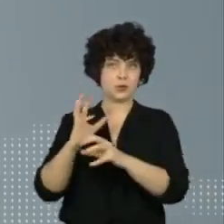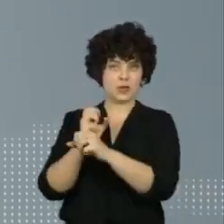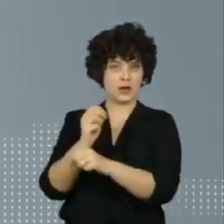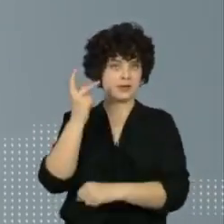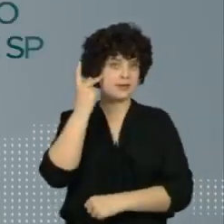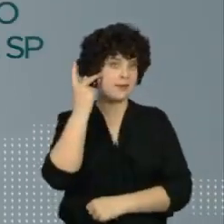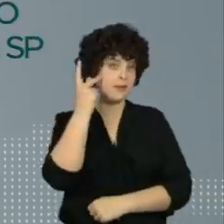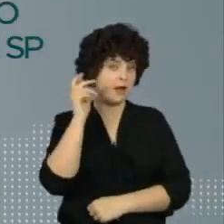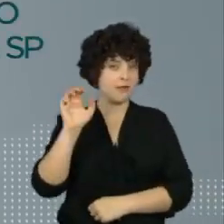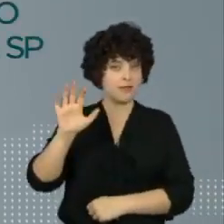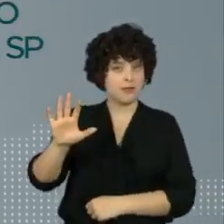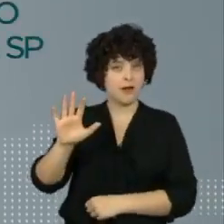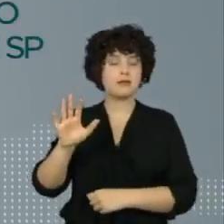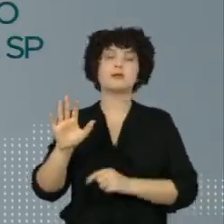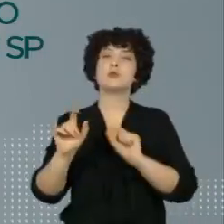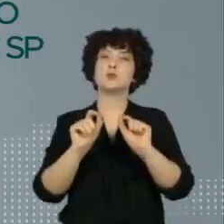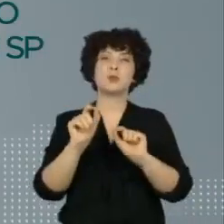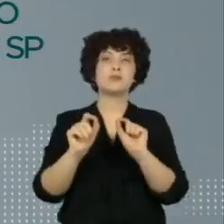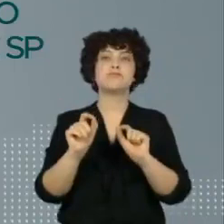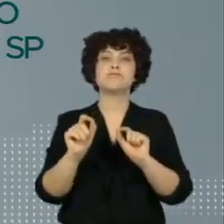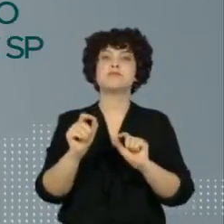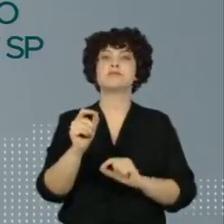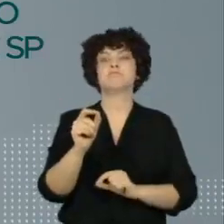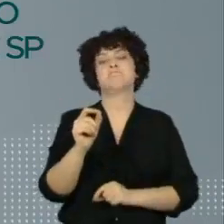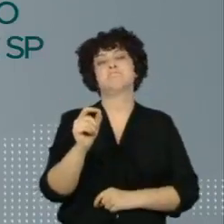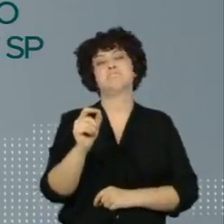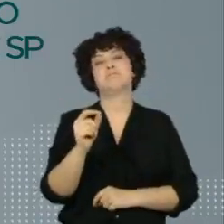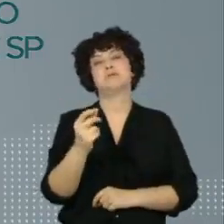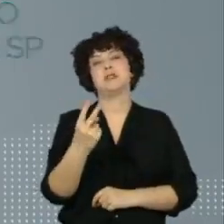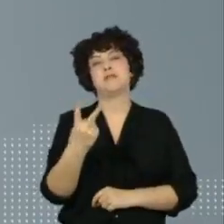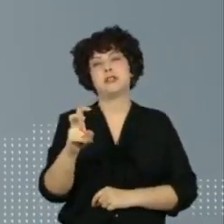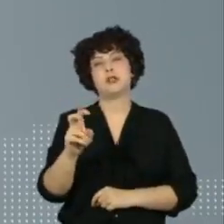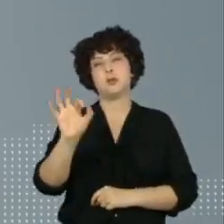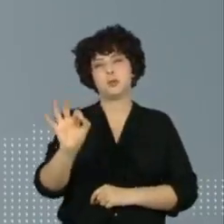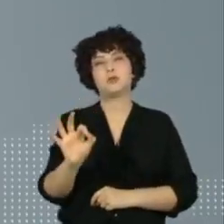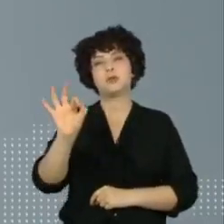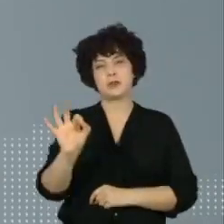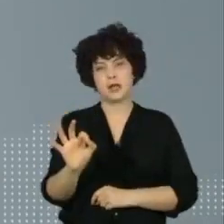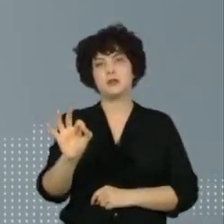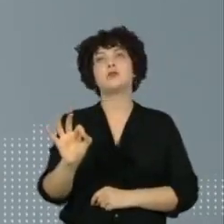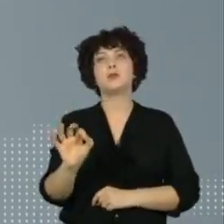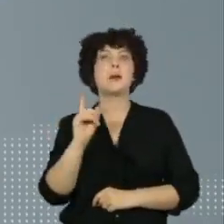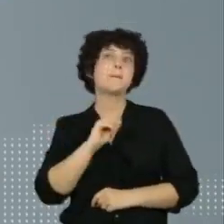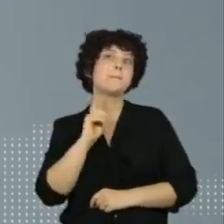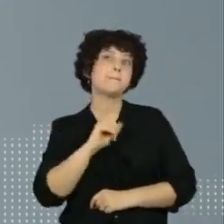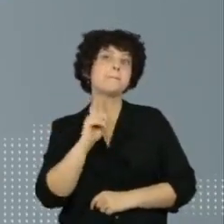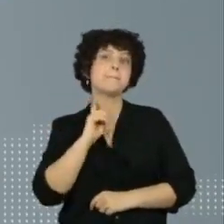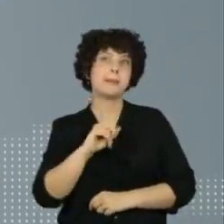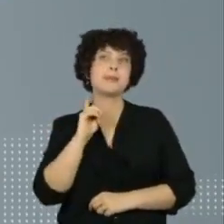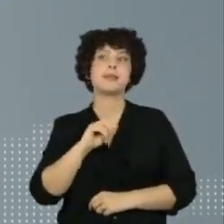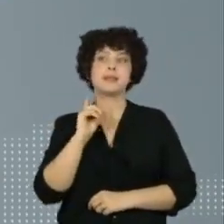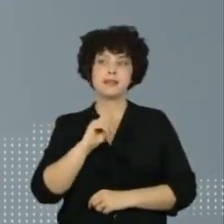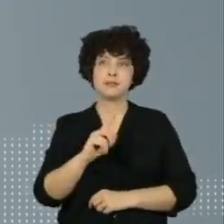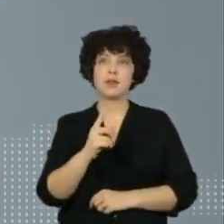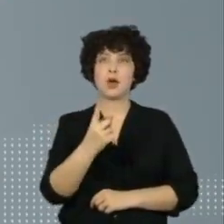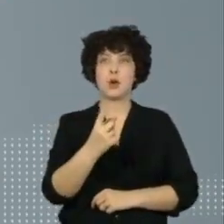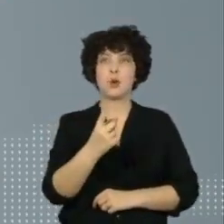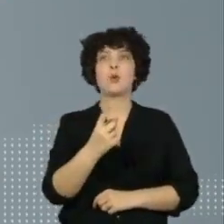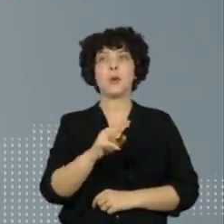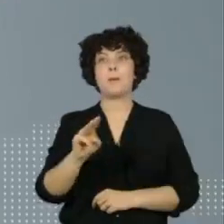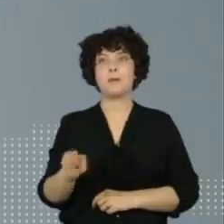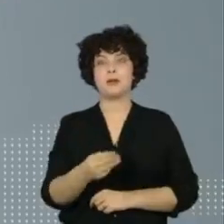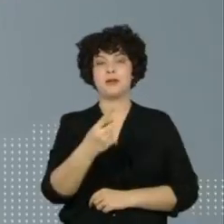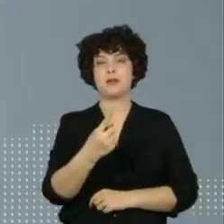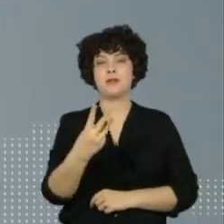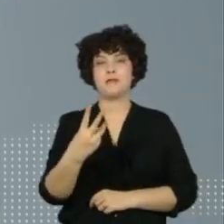o estado de São Paulo representa cerca de 15 desse Total a seguir vem Minas Gerais com mais de um bilhão